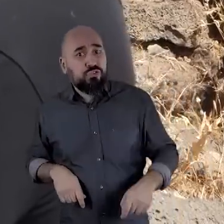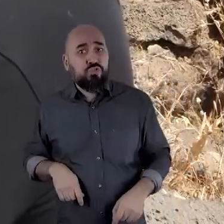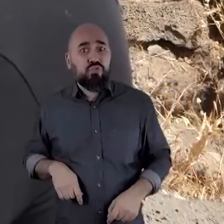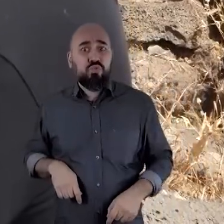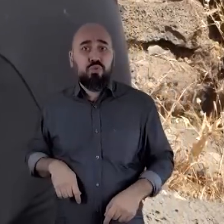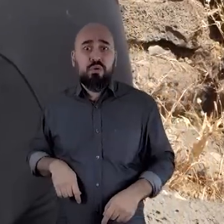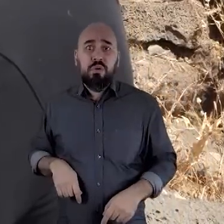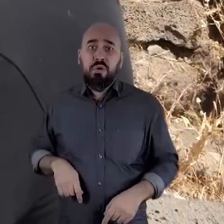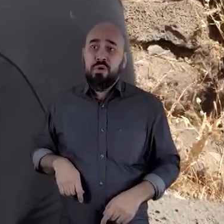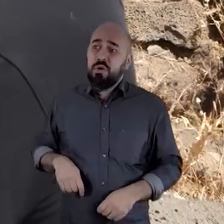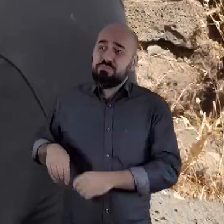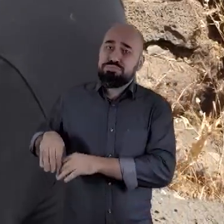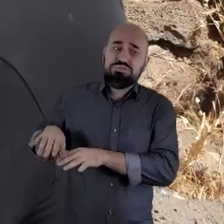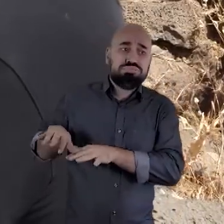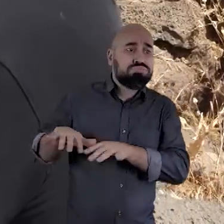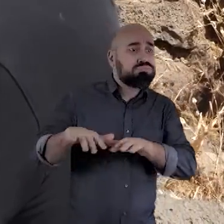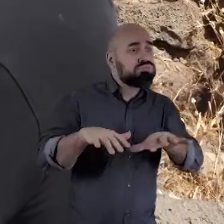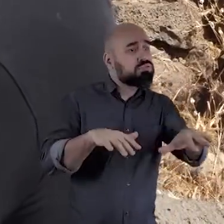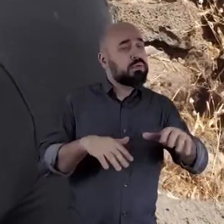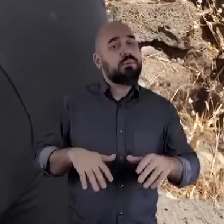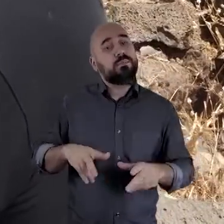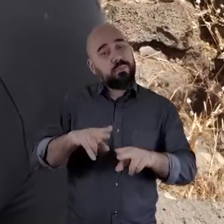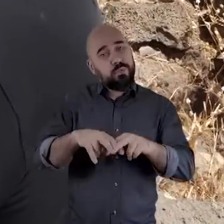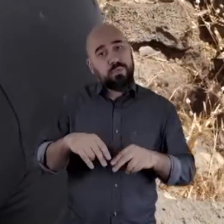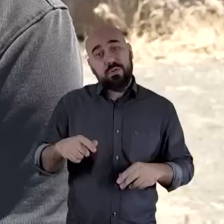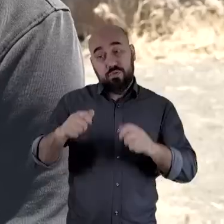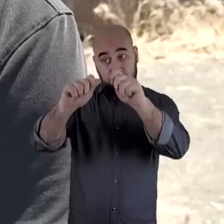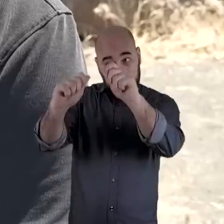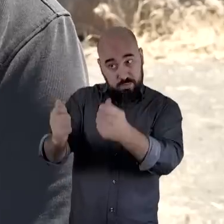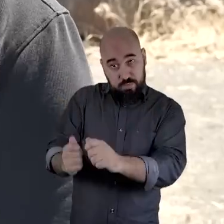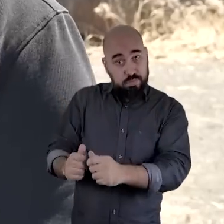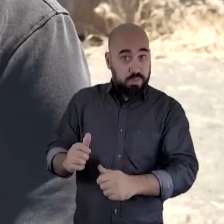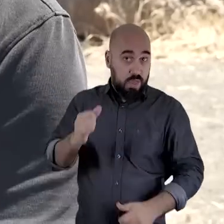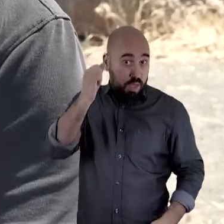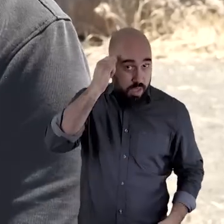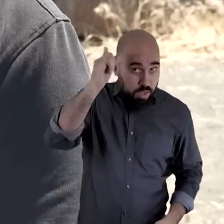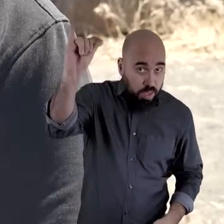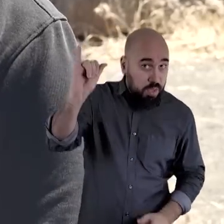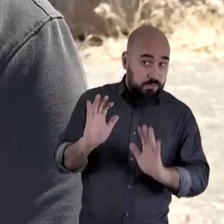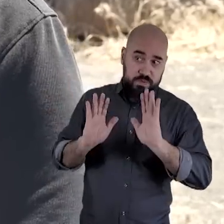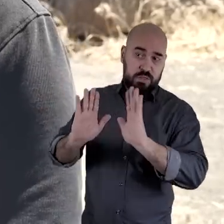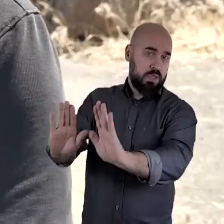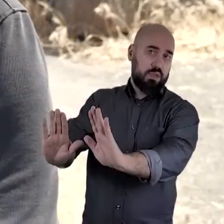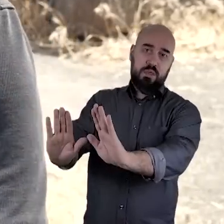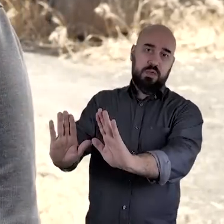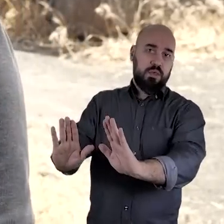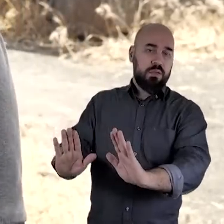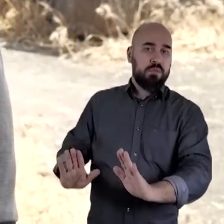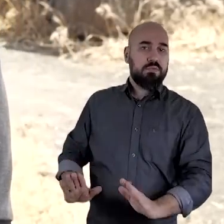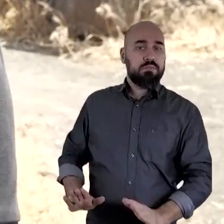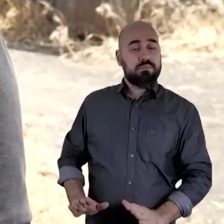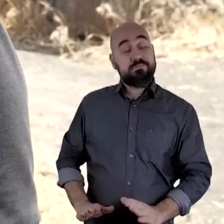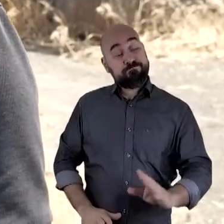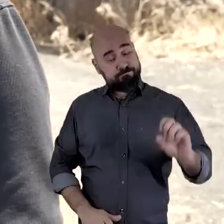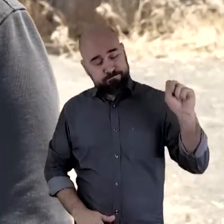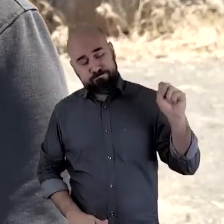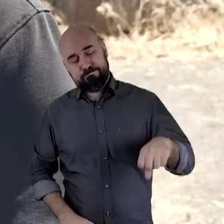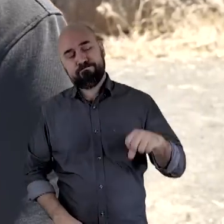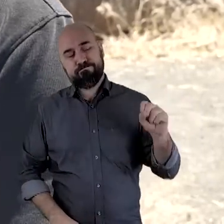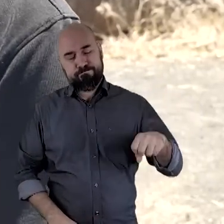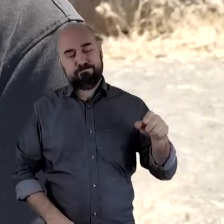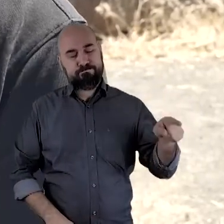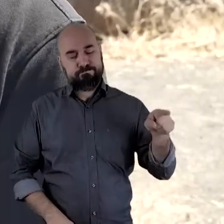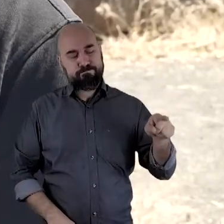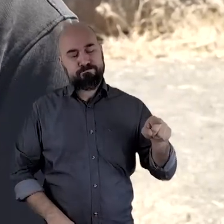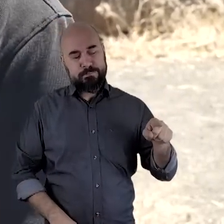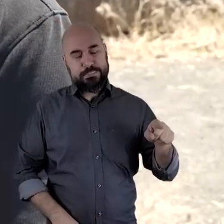os profetas sempre os alertavam contra a idolatria. Sim, se eu puder elaborar em cima do que você